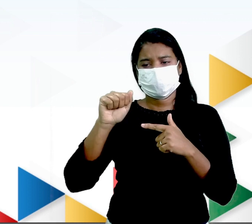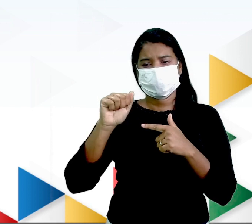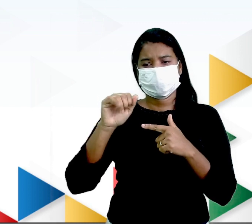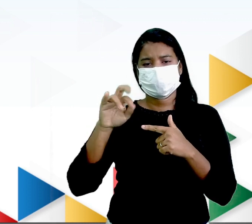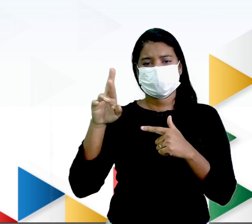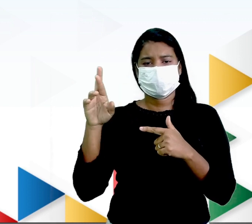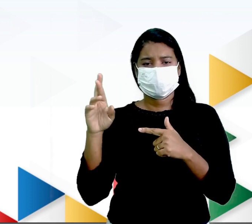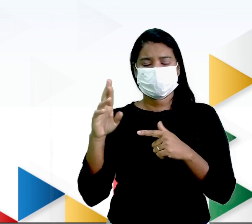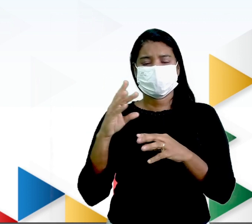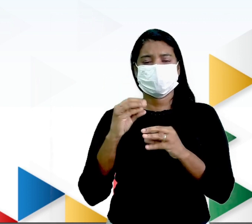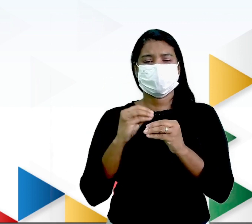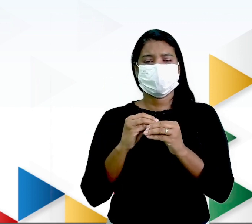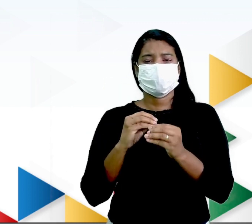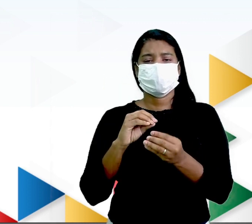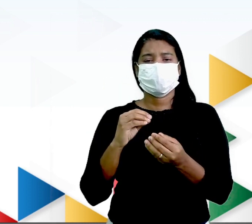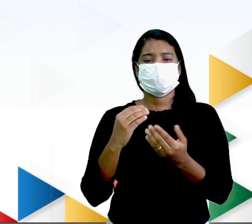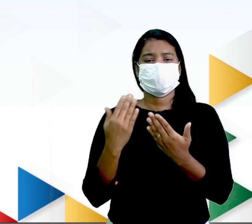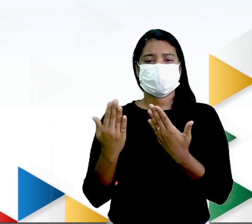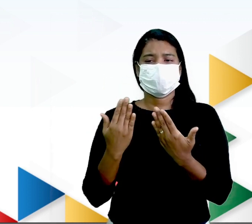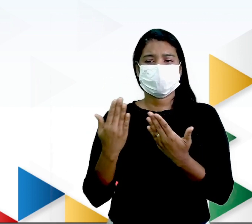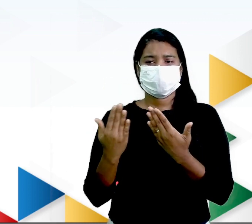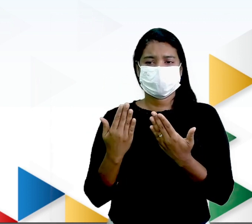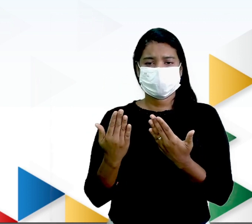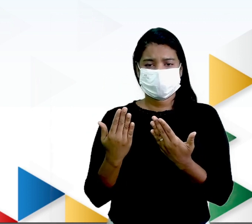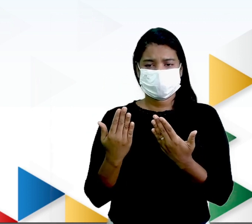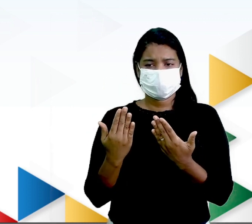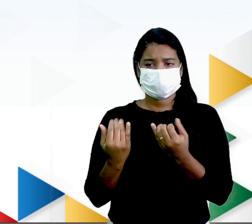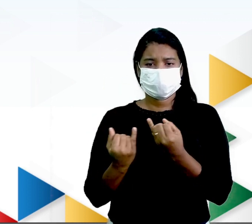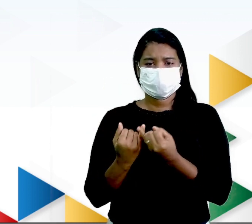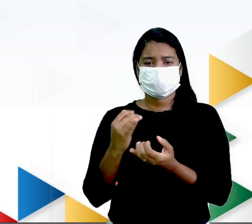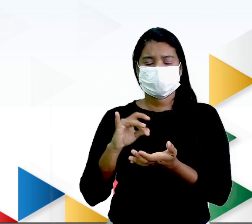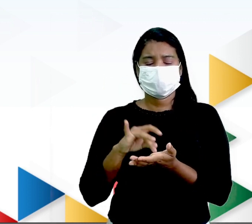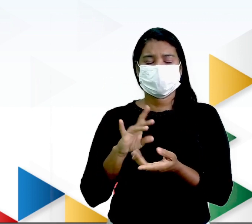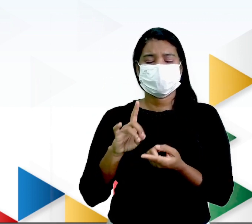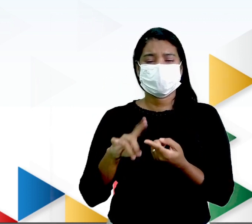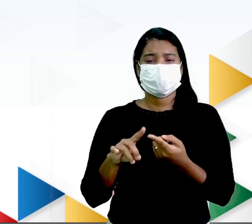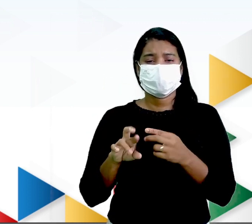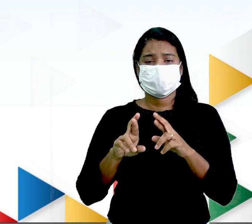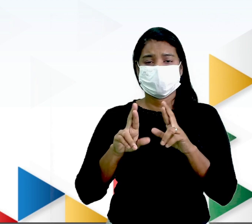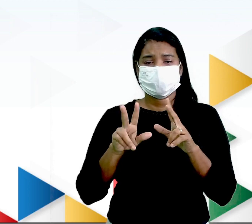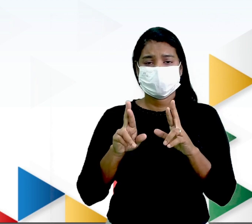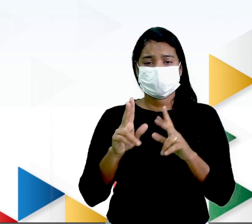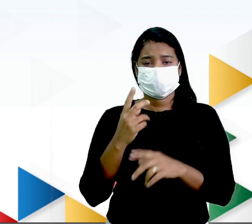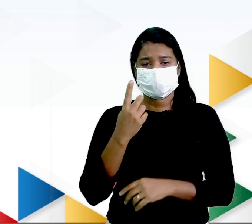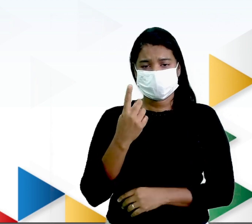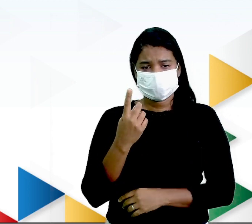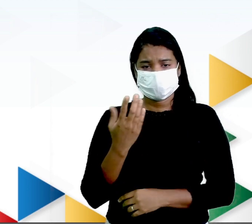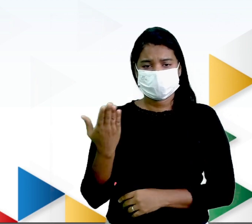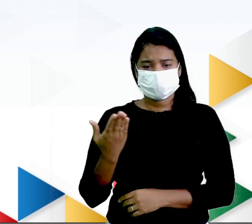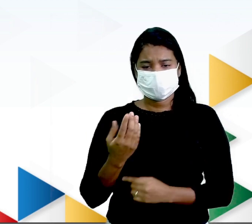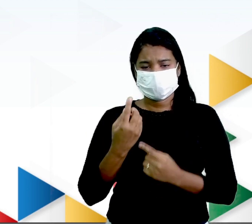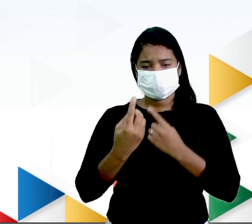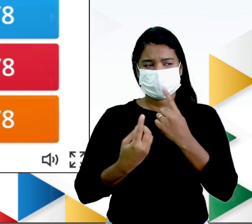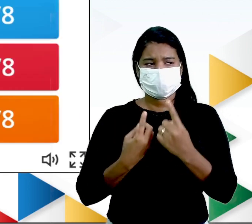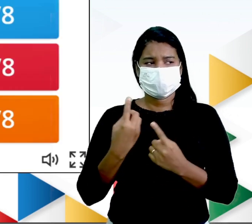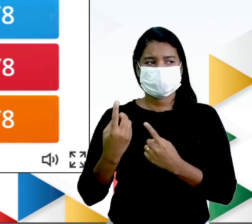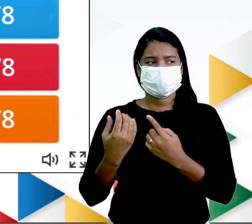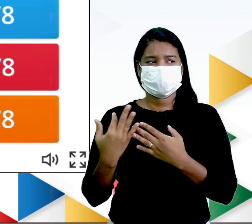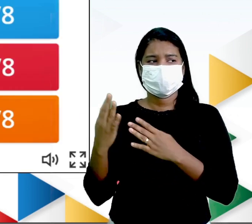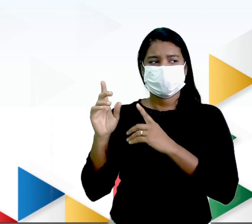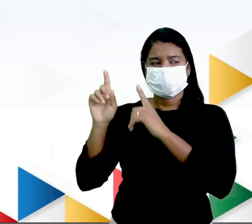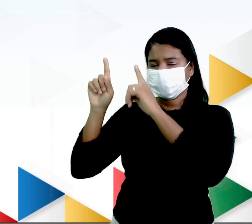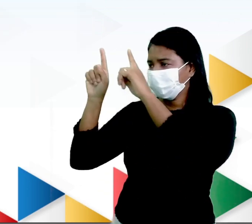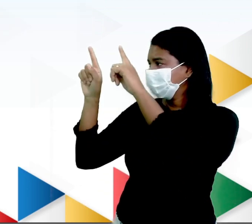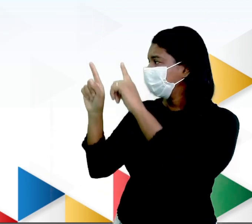que é quanto cabe, como a comparação, são muito próximas, mas tem uma diferençazinha que a gente vai tratar cada uma delas. Então vem comigo que eu